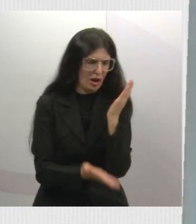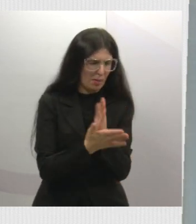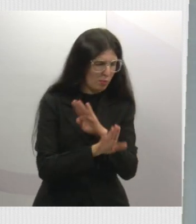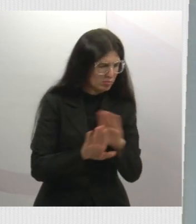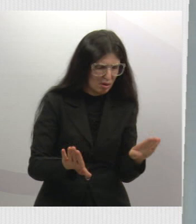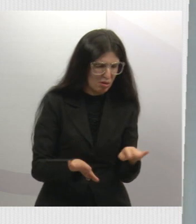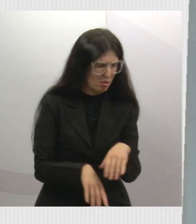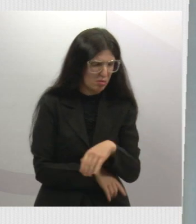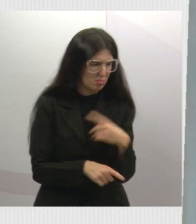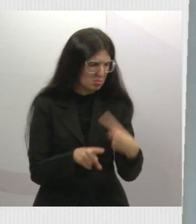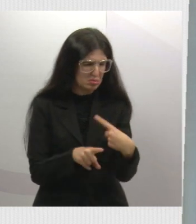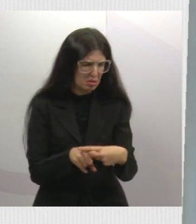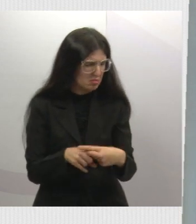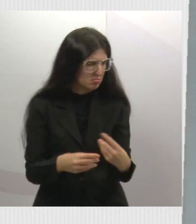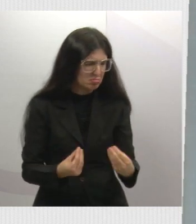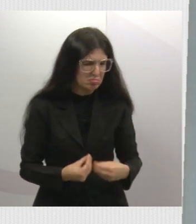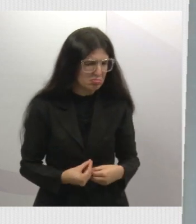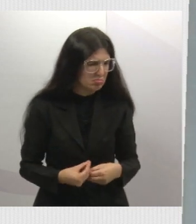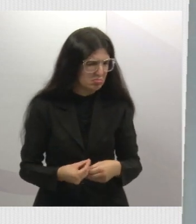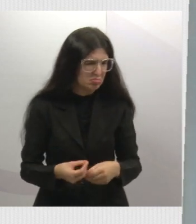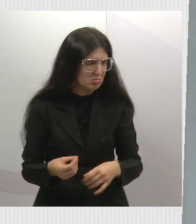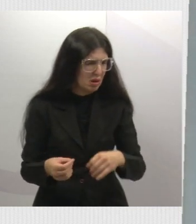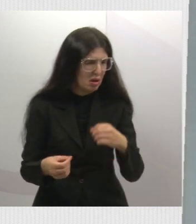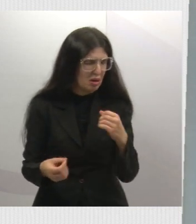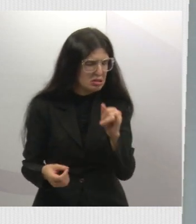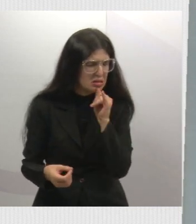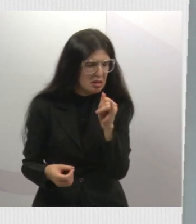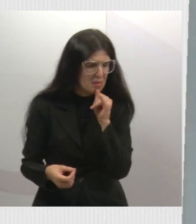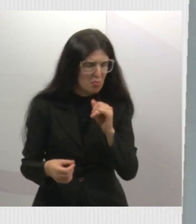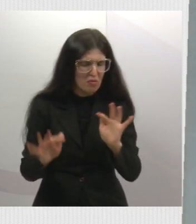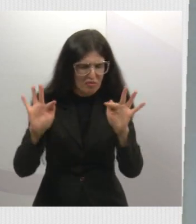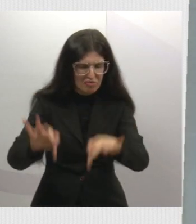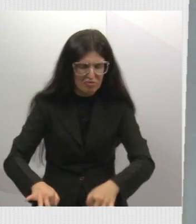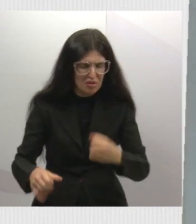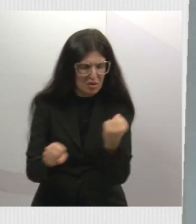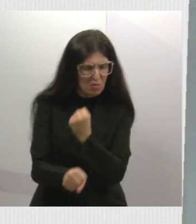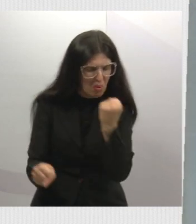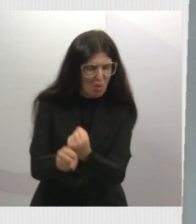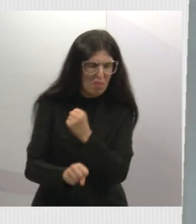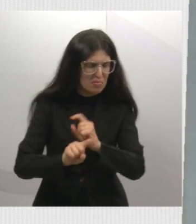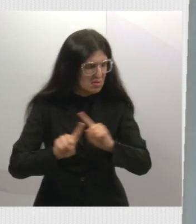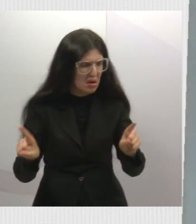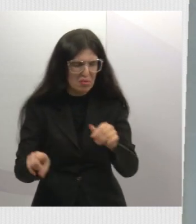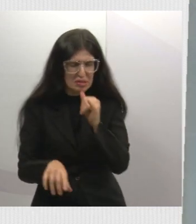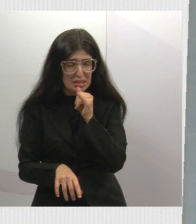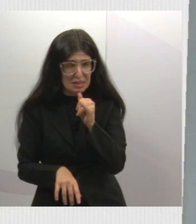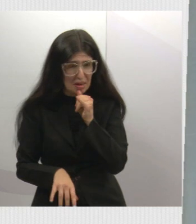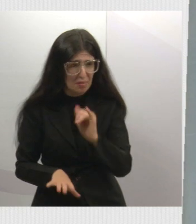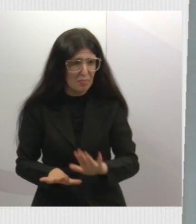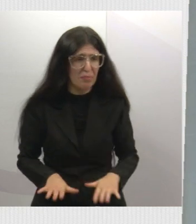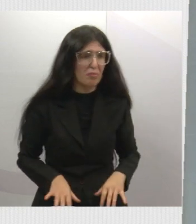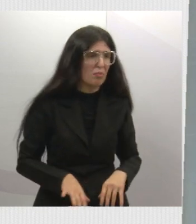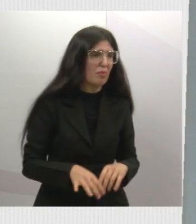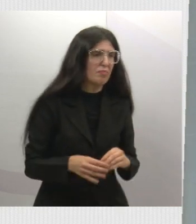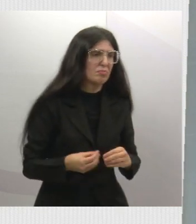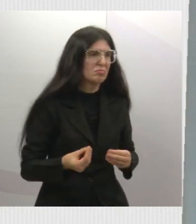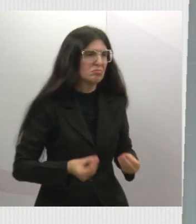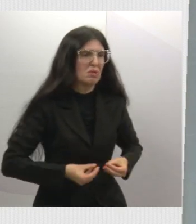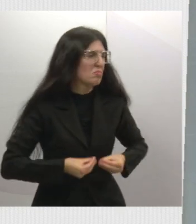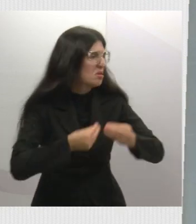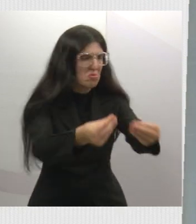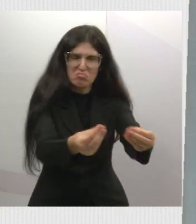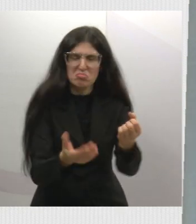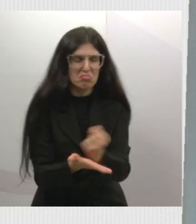entregue. Por esse motivo, há este cancelamento desse resto a pagar